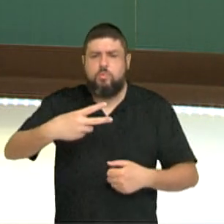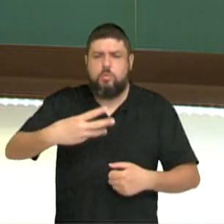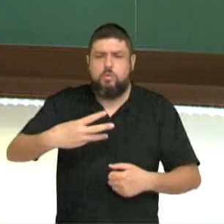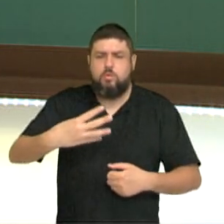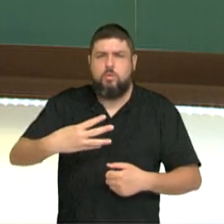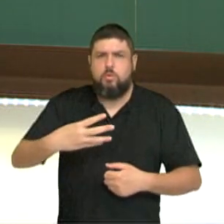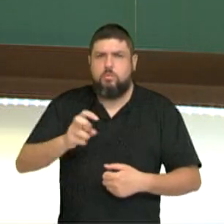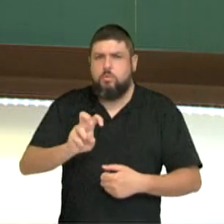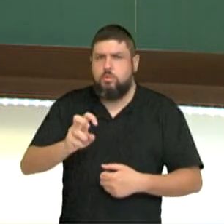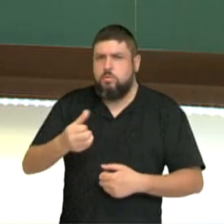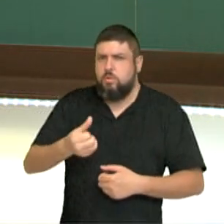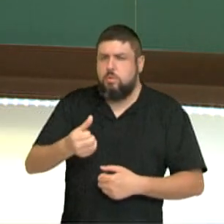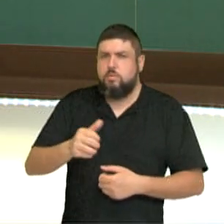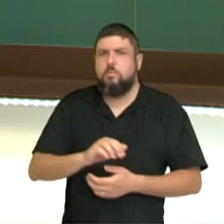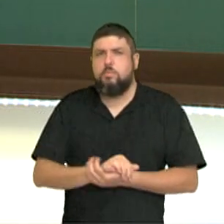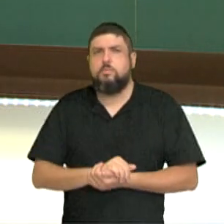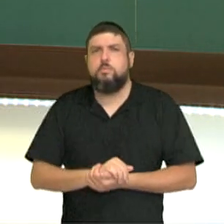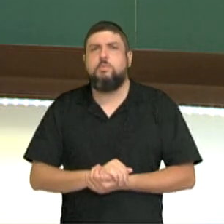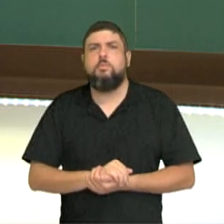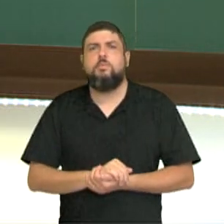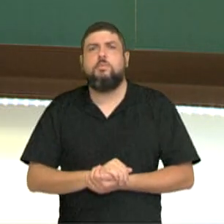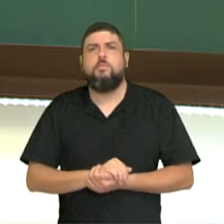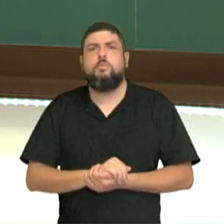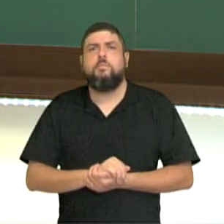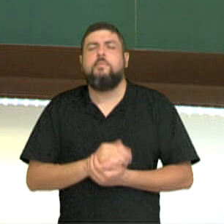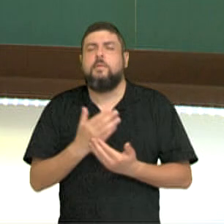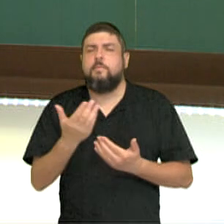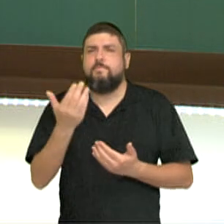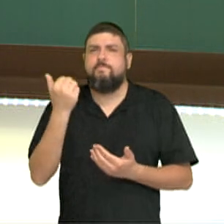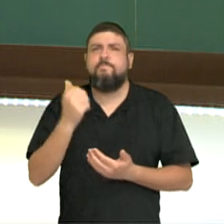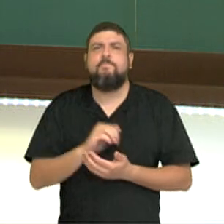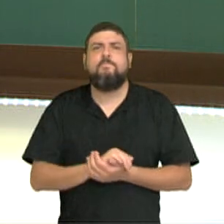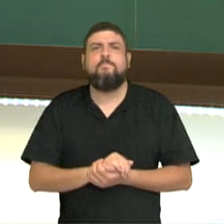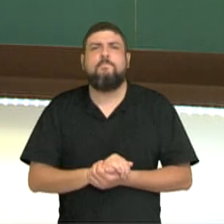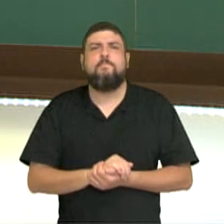notícias tenham mais do que isso. Então, vamos lá.